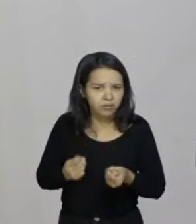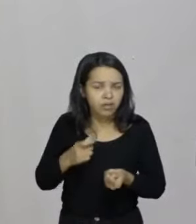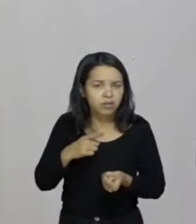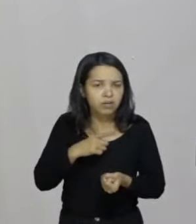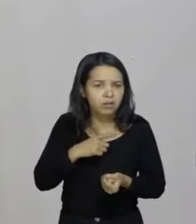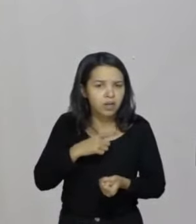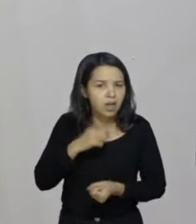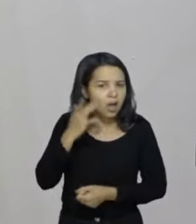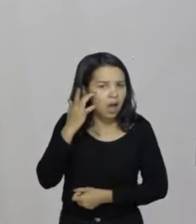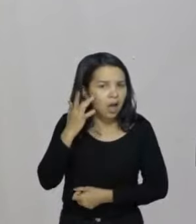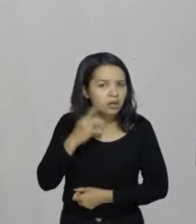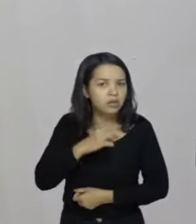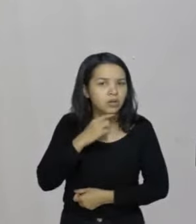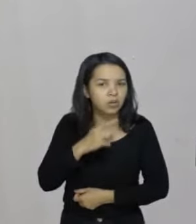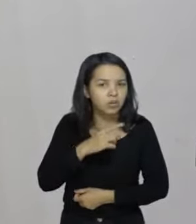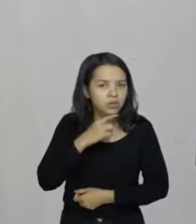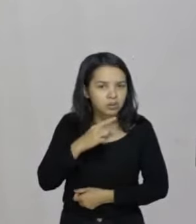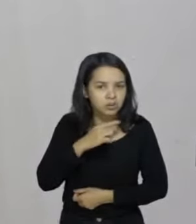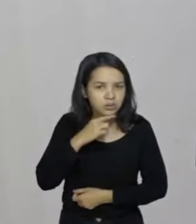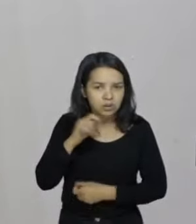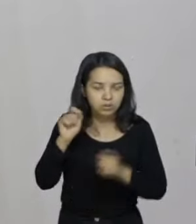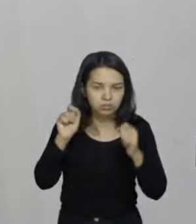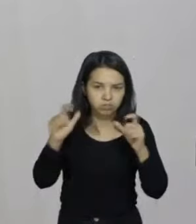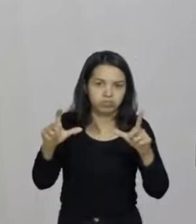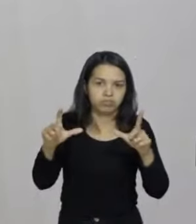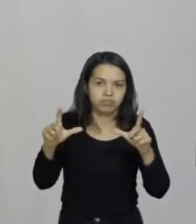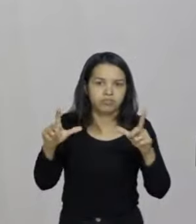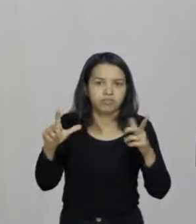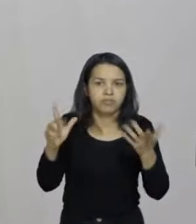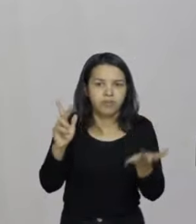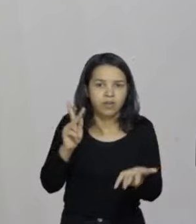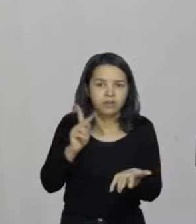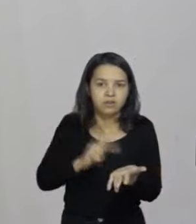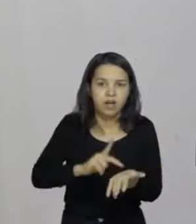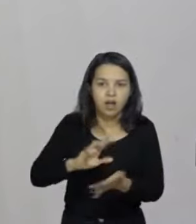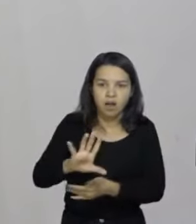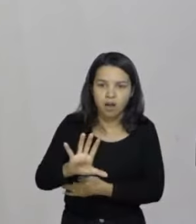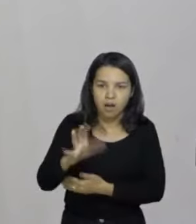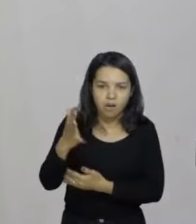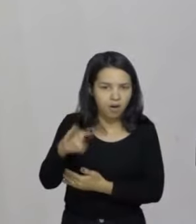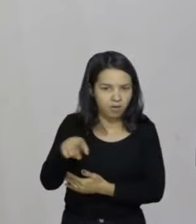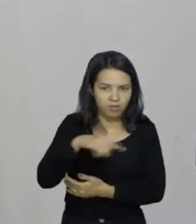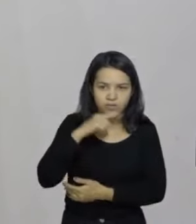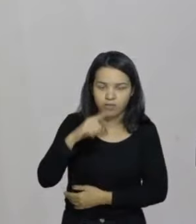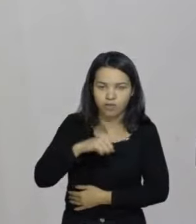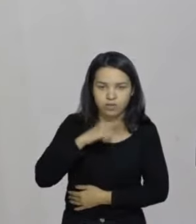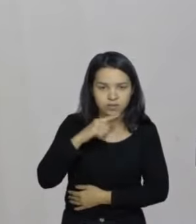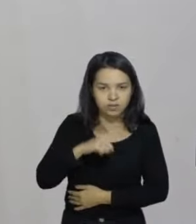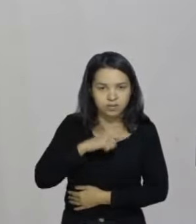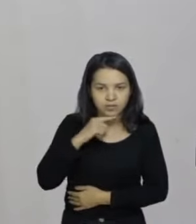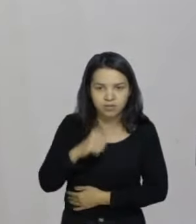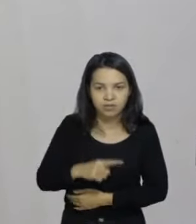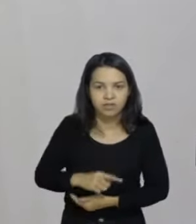ainda centenar com a realidade não conseguiram o centenário com a realidade a surra foi